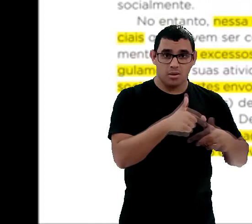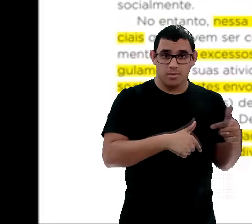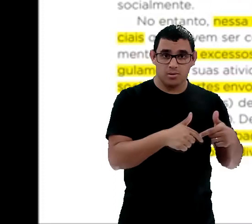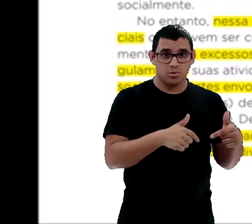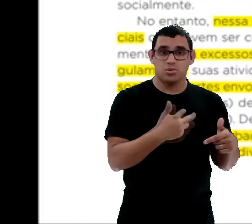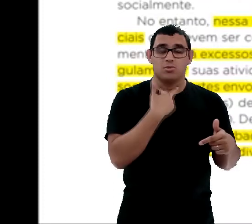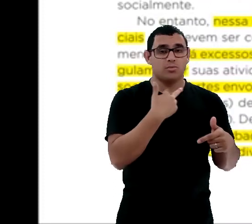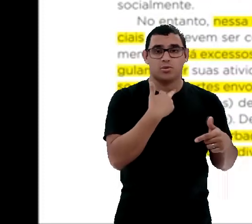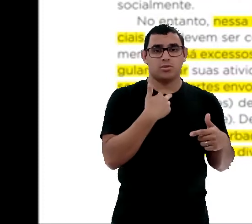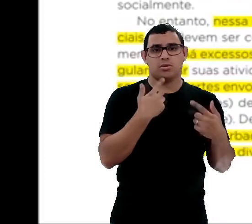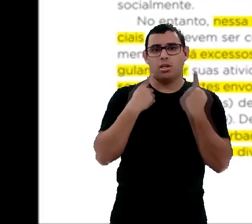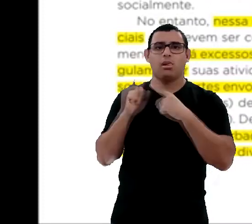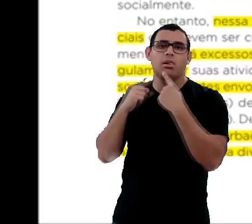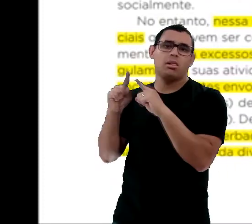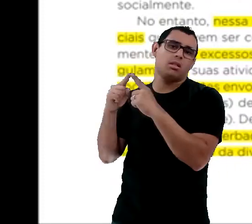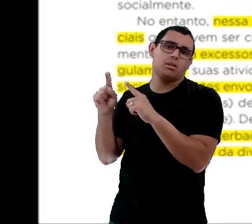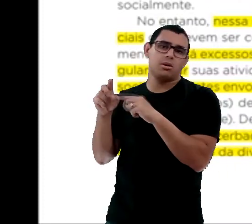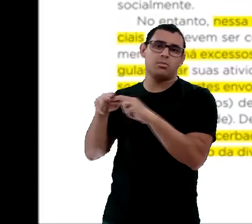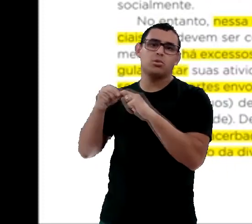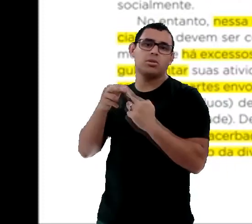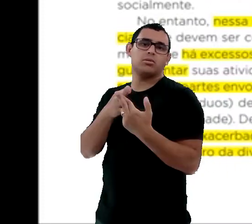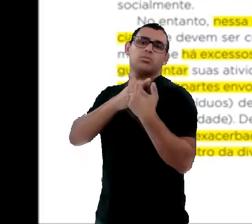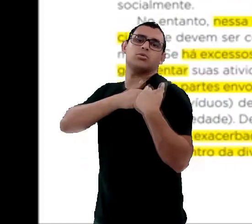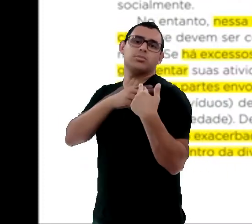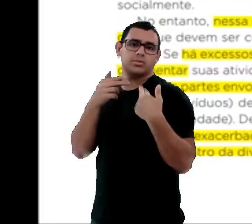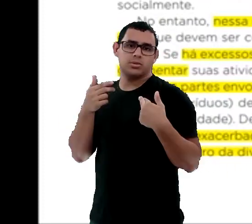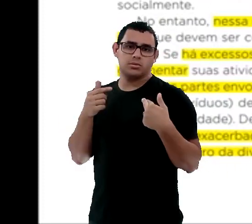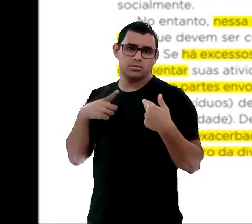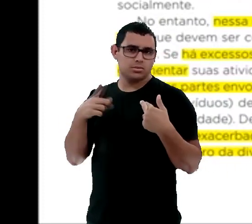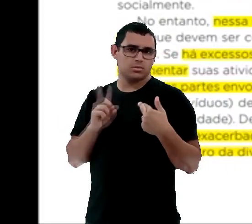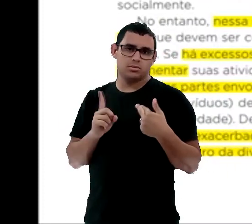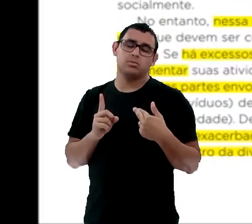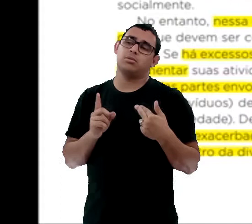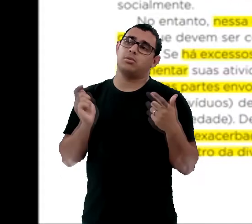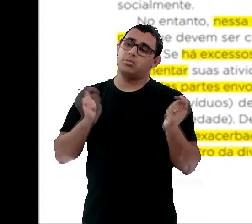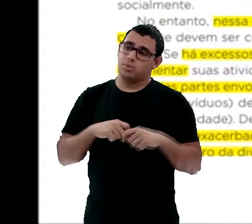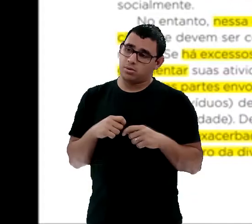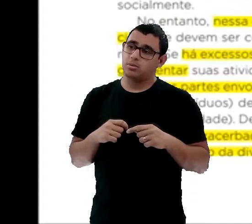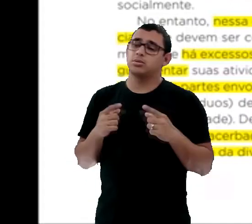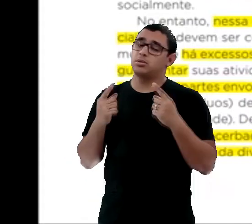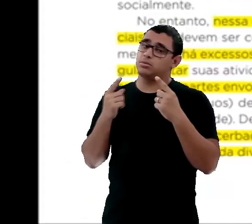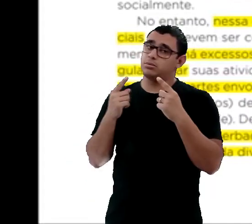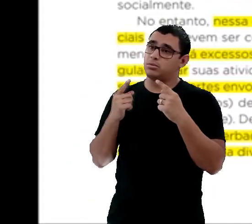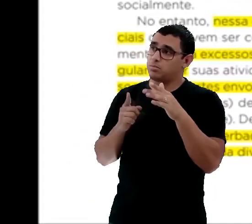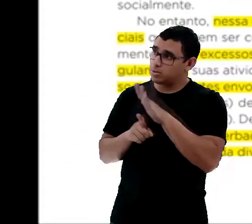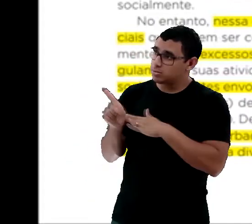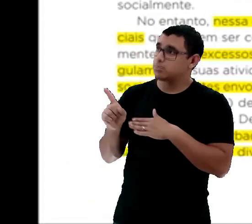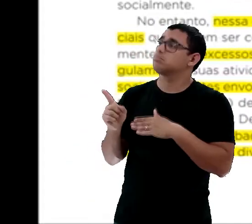trabalhador descontente. E o trabalhador não deve questionar sua funcionalidade dentro da divisão do trabalho. Não deve questionar